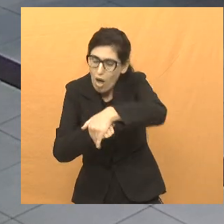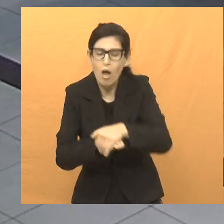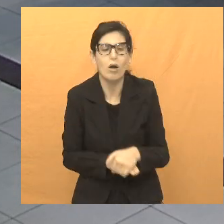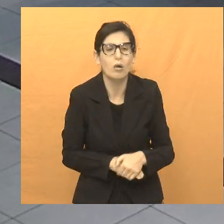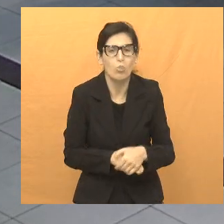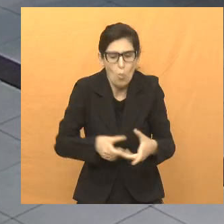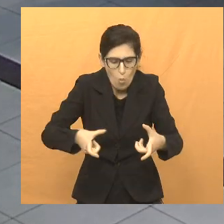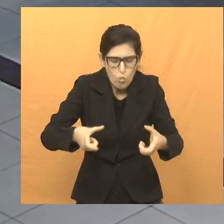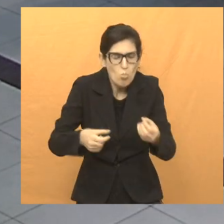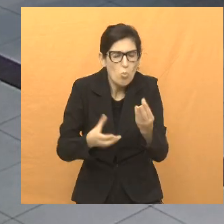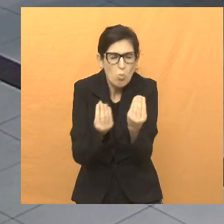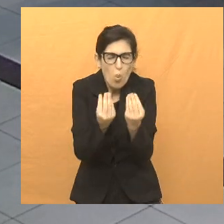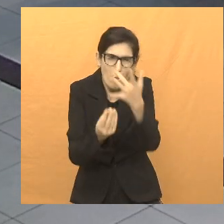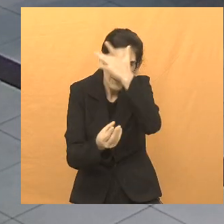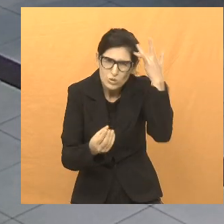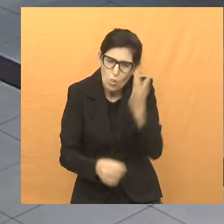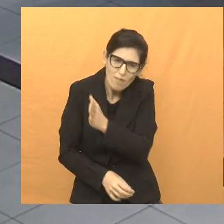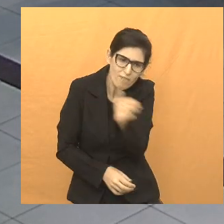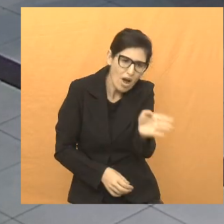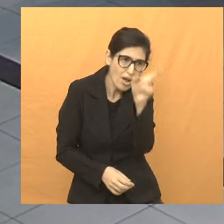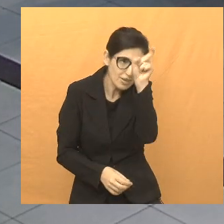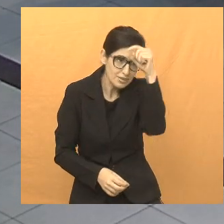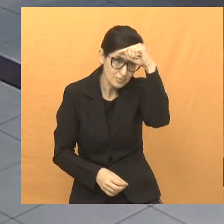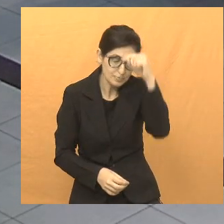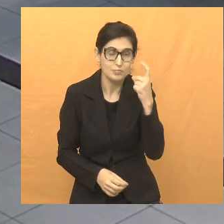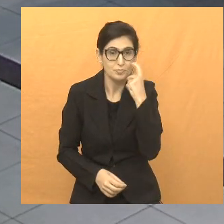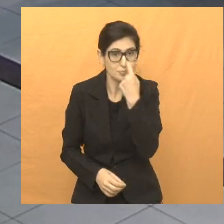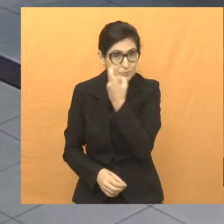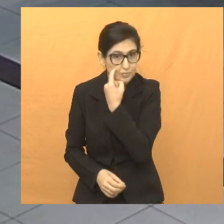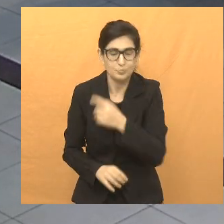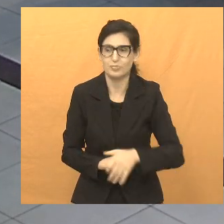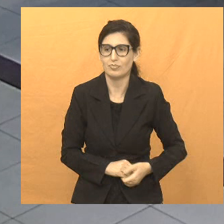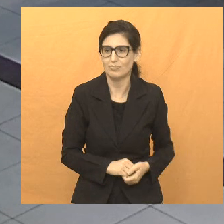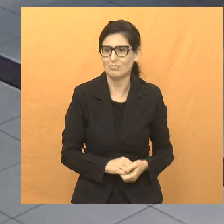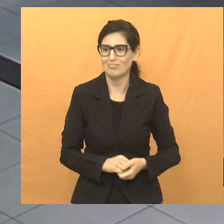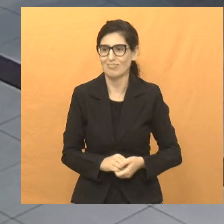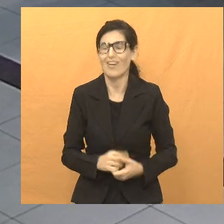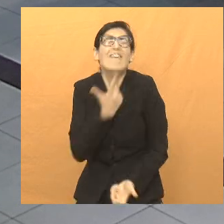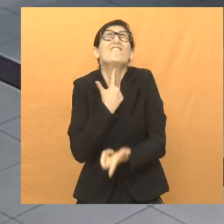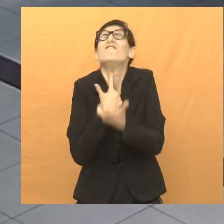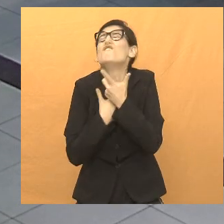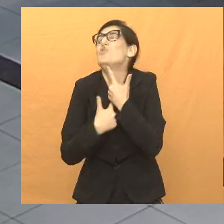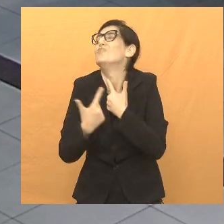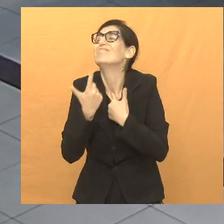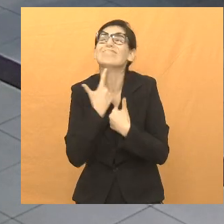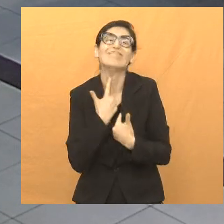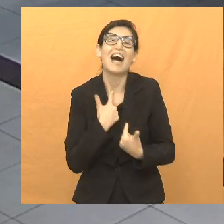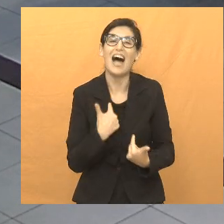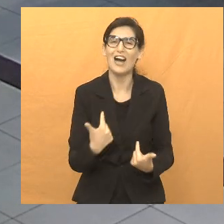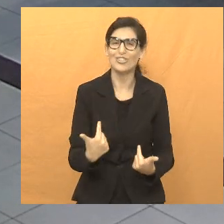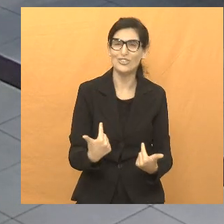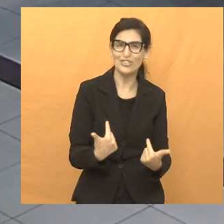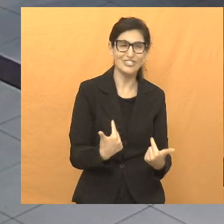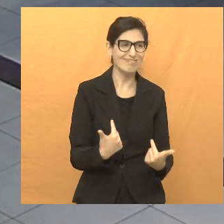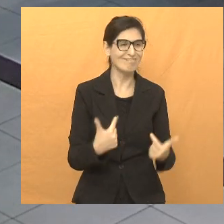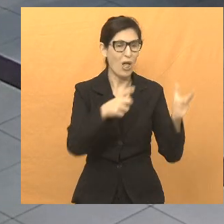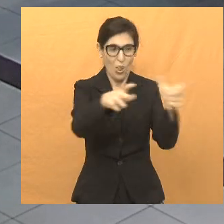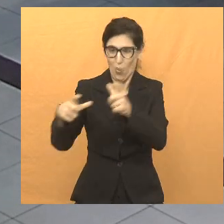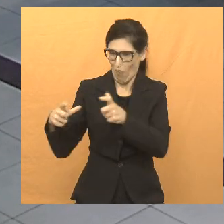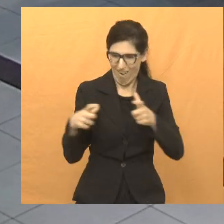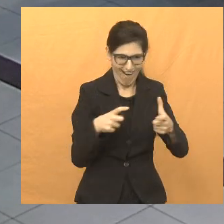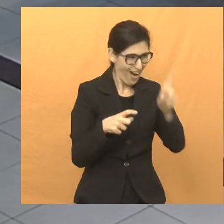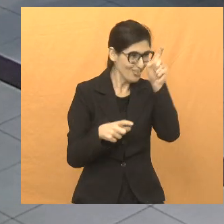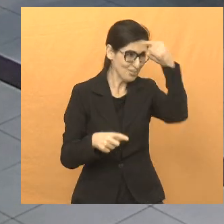muito pequeno. Eu gostaria de pôr em todas as unidades atendimento 24 horas, mas o dinheiro não dá para tudo isso, né? A gente já